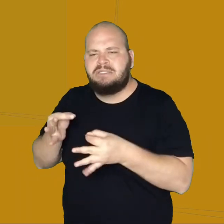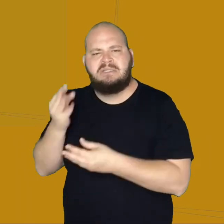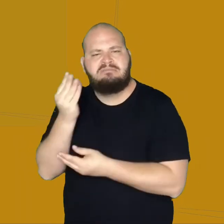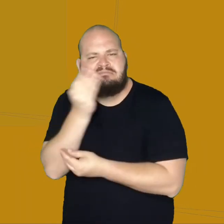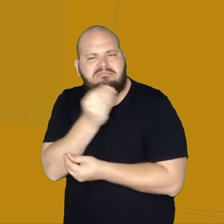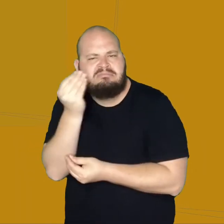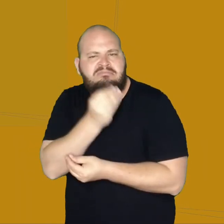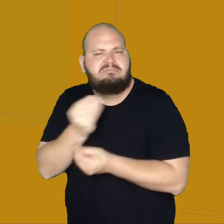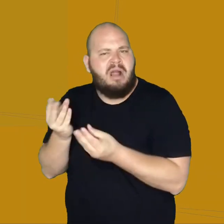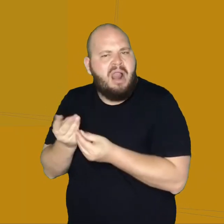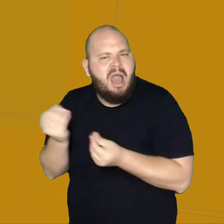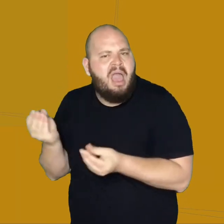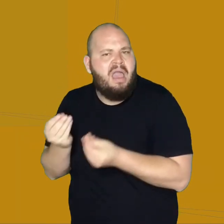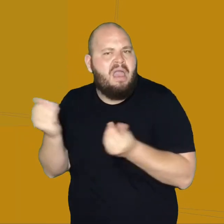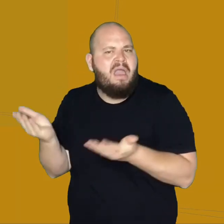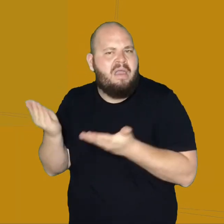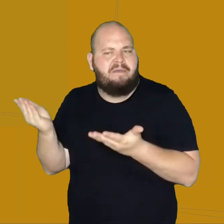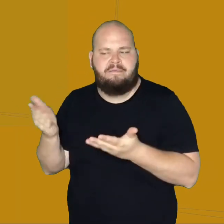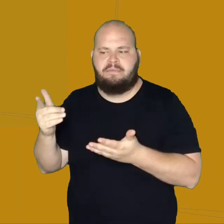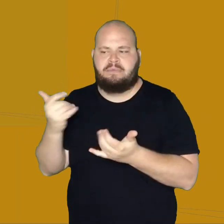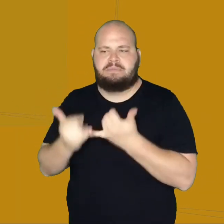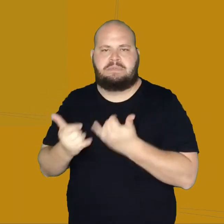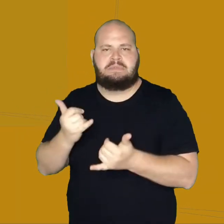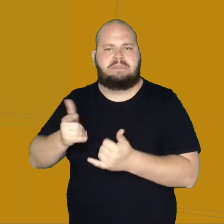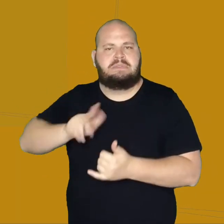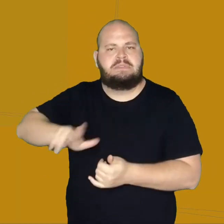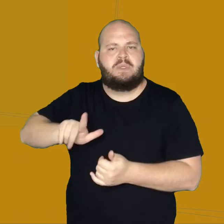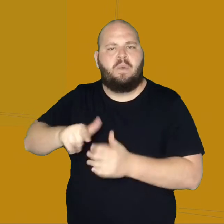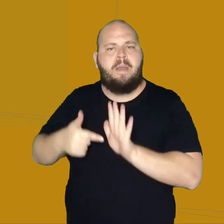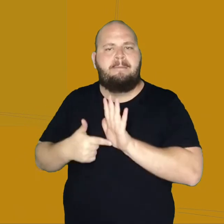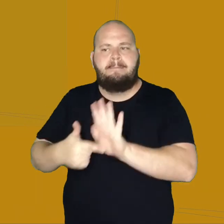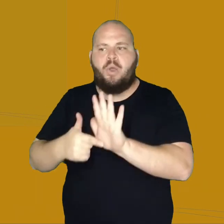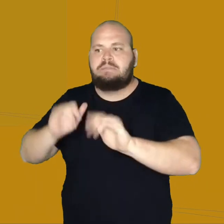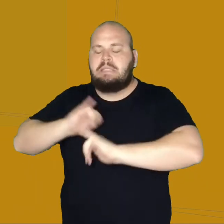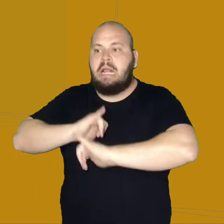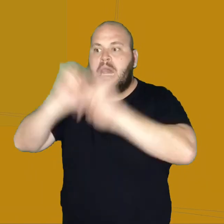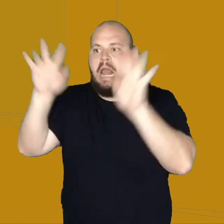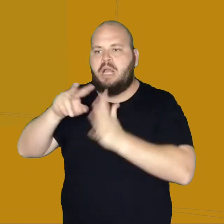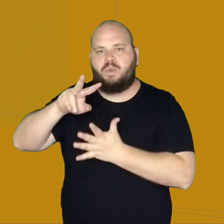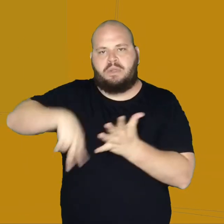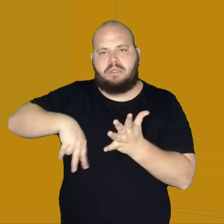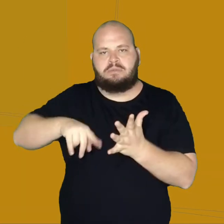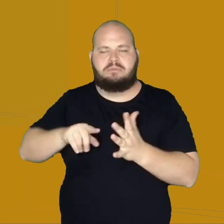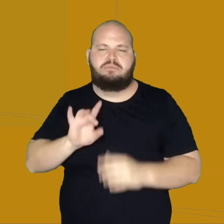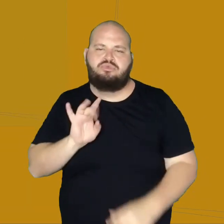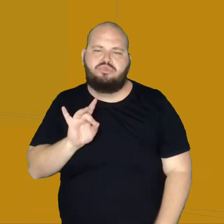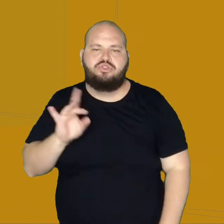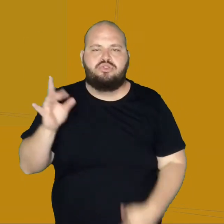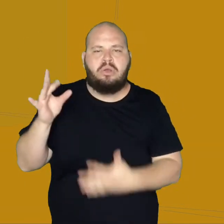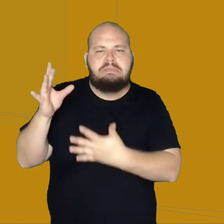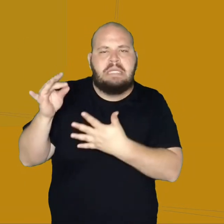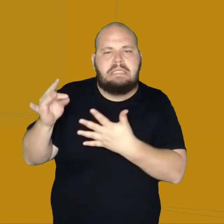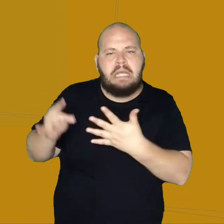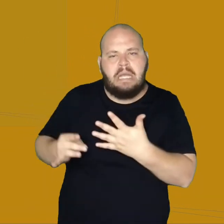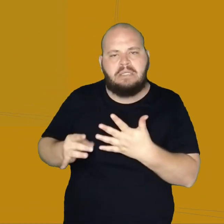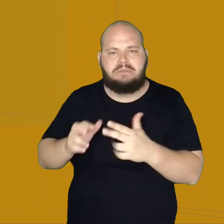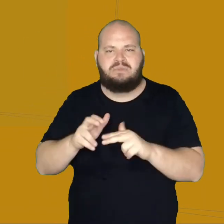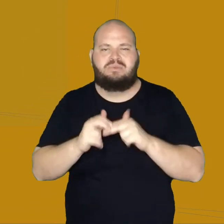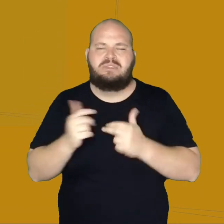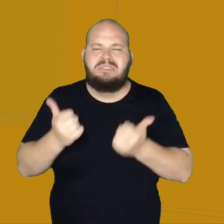Brasileira. No ano seguinte, ele vai ser publicado em livro. O que a gente pode pensar é que Machado estava